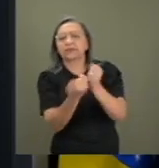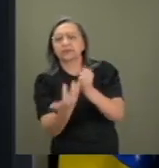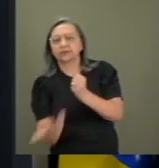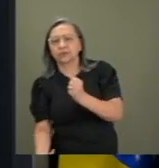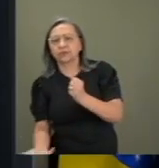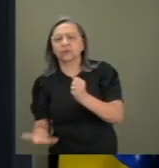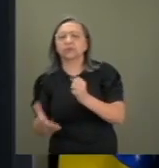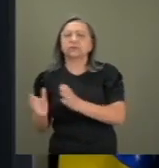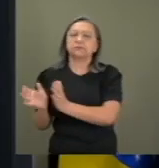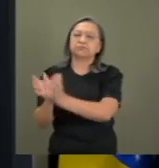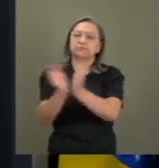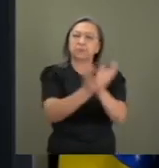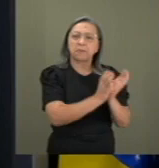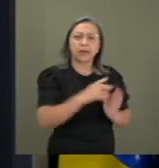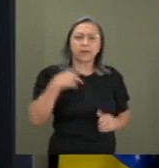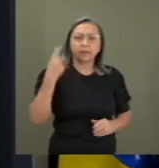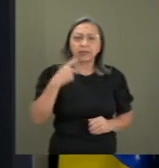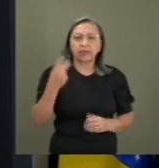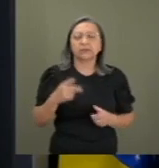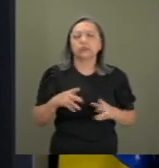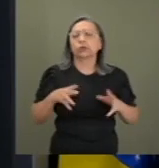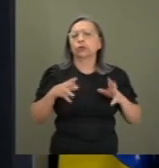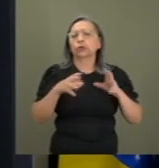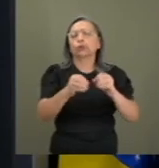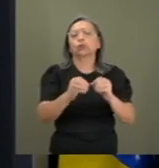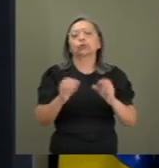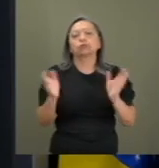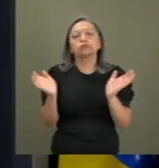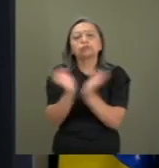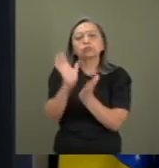assessores, pool de comunicação,